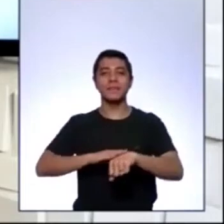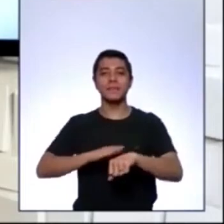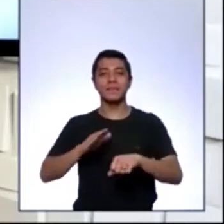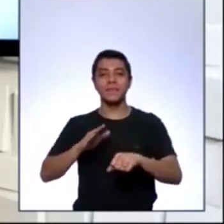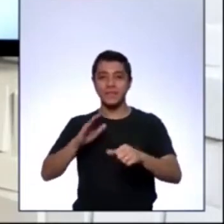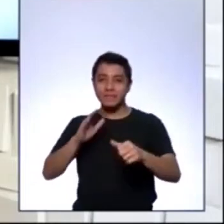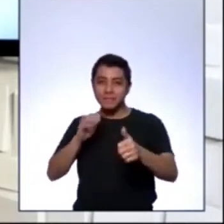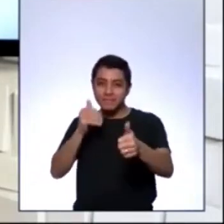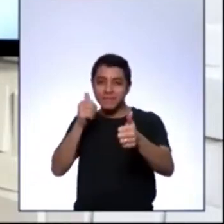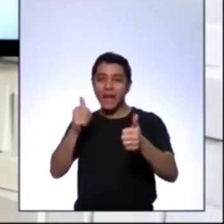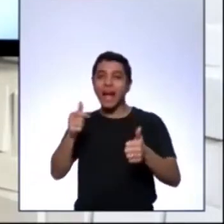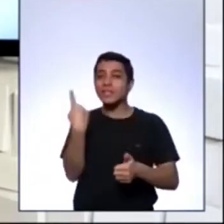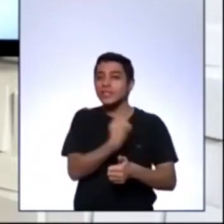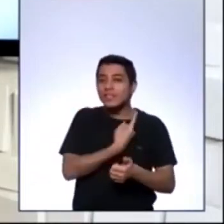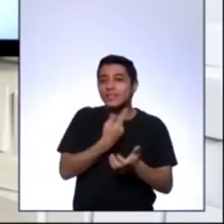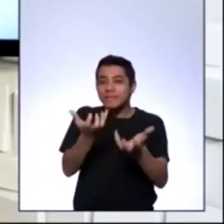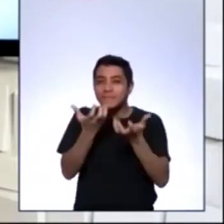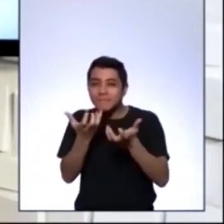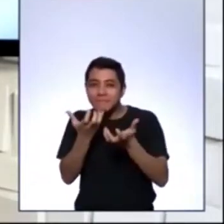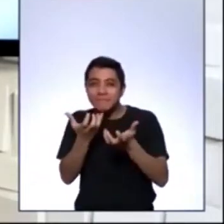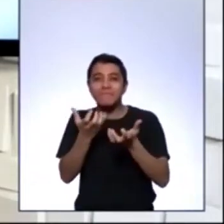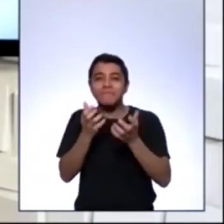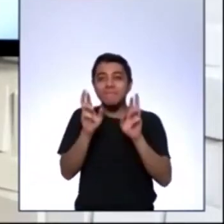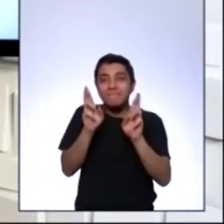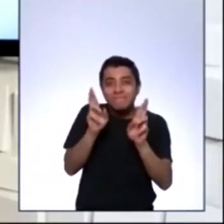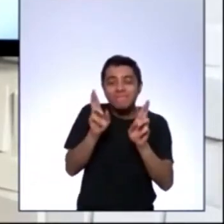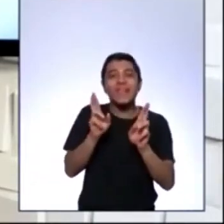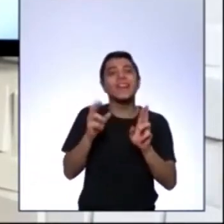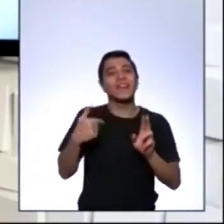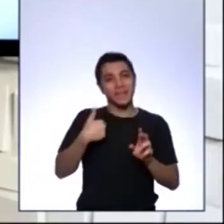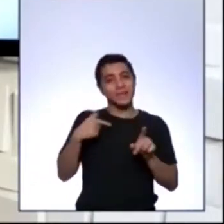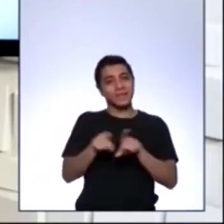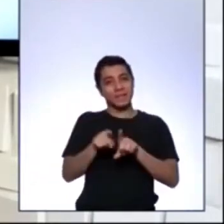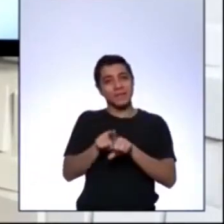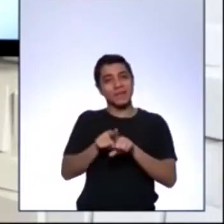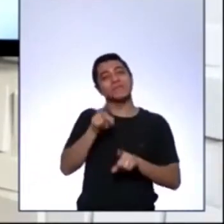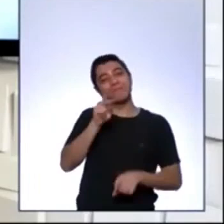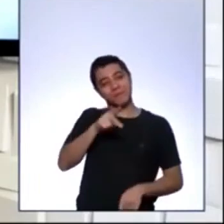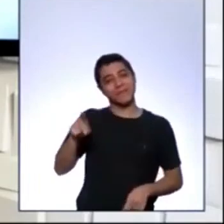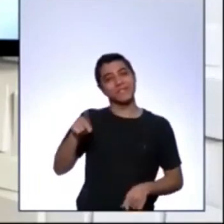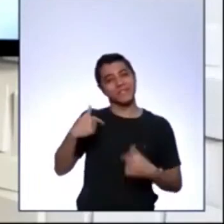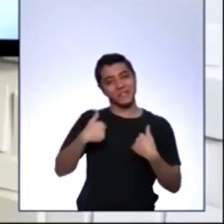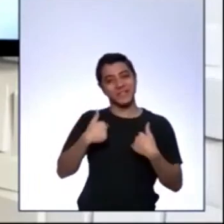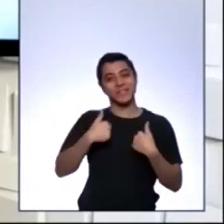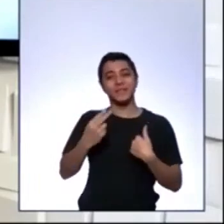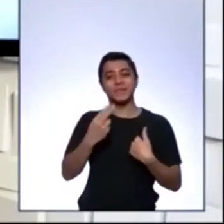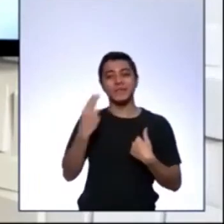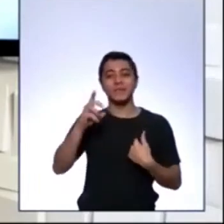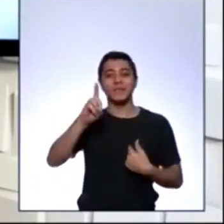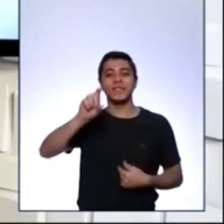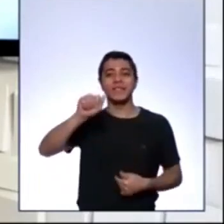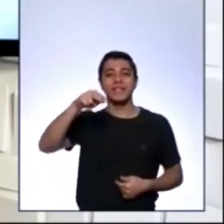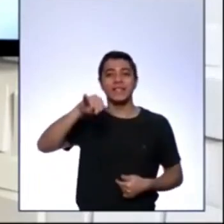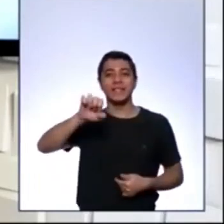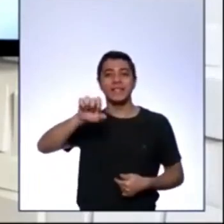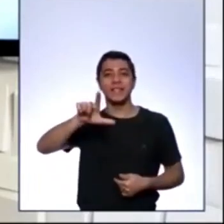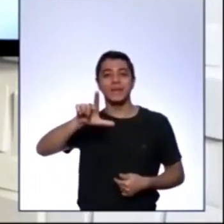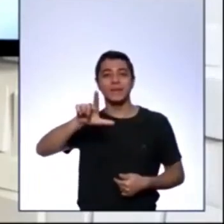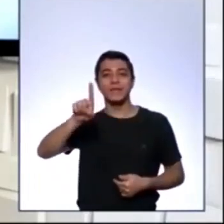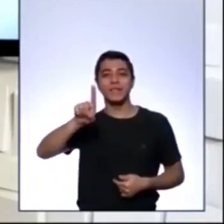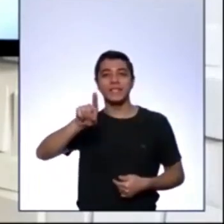aguardado por todos nós inclusive por mim o seu pequeno Professor tá Professor Danielzinho do que eu estou falando da